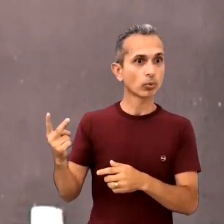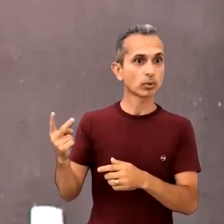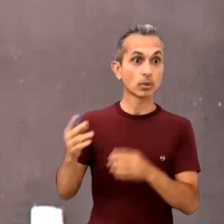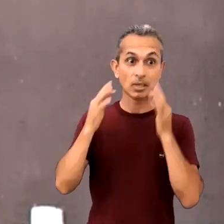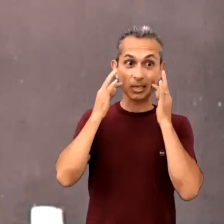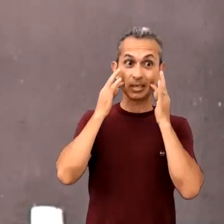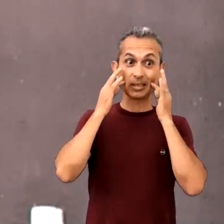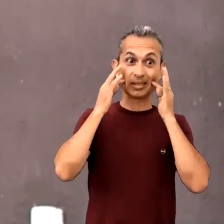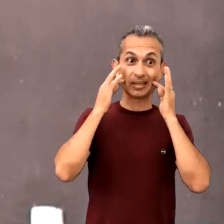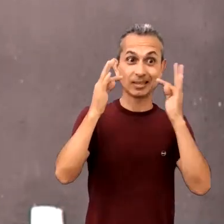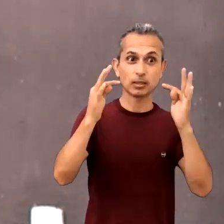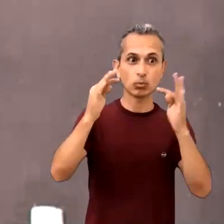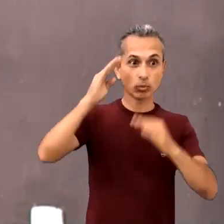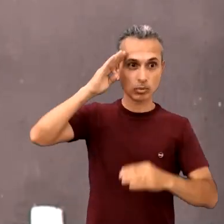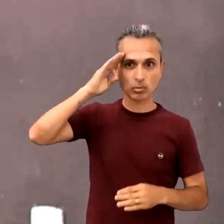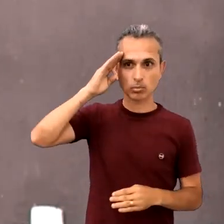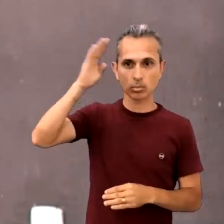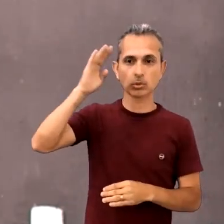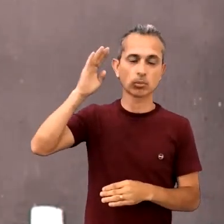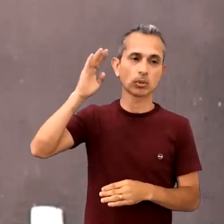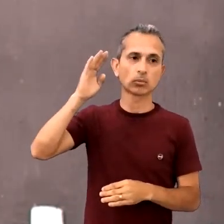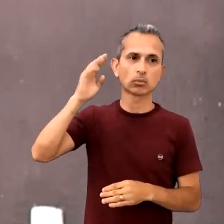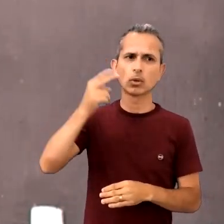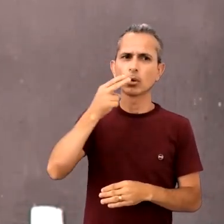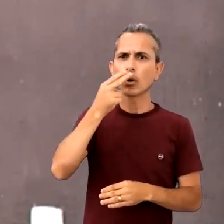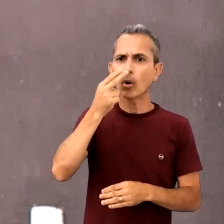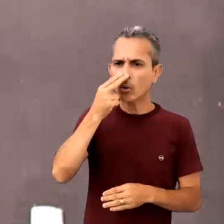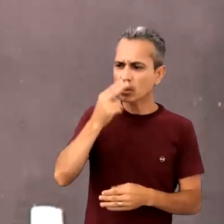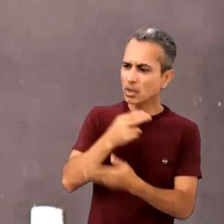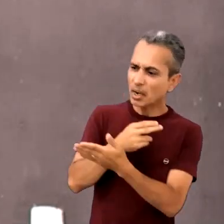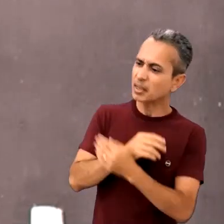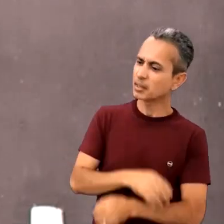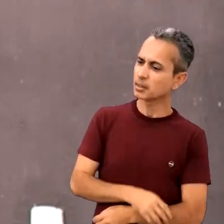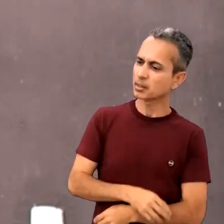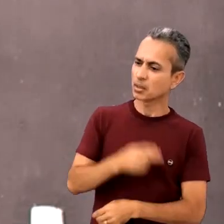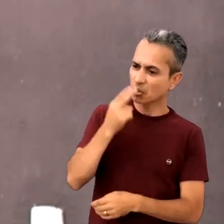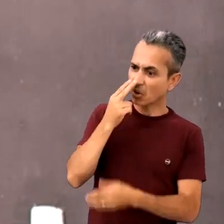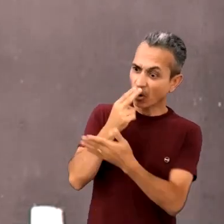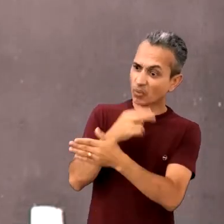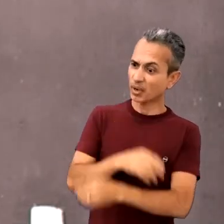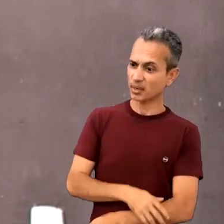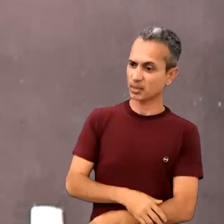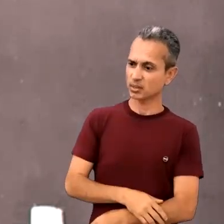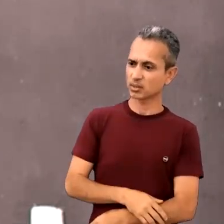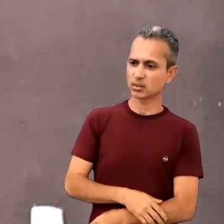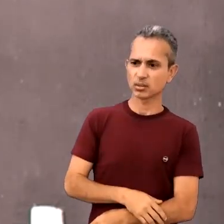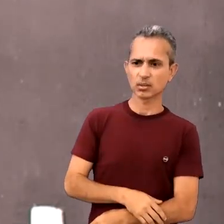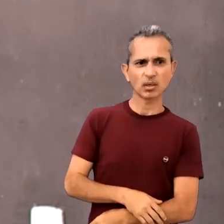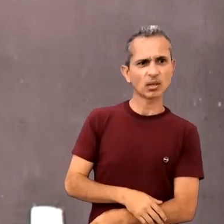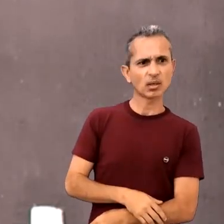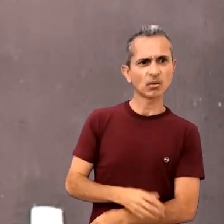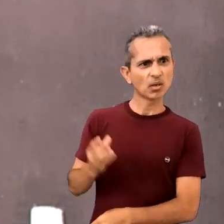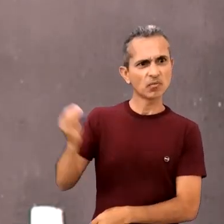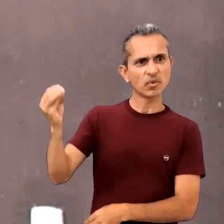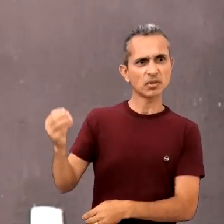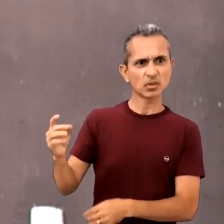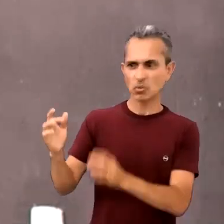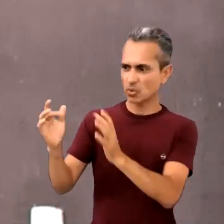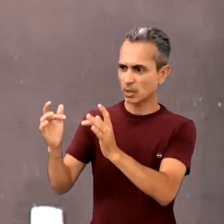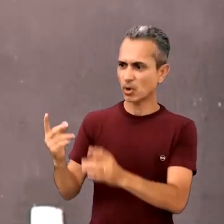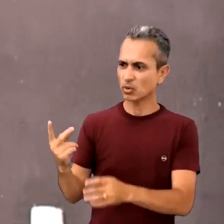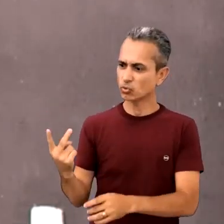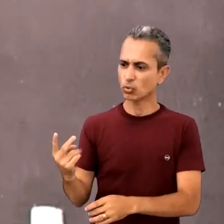Ah, os crentes, como estão? Ah, os crentes. É esse o problema. É isso que me incomoda.